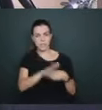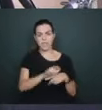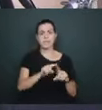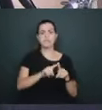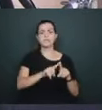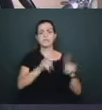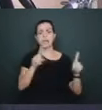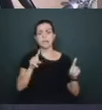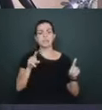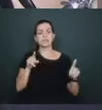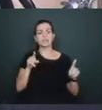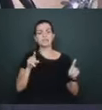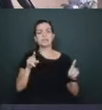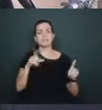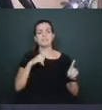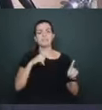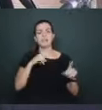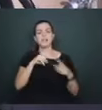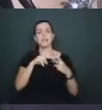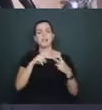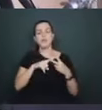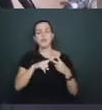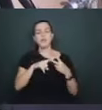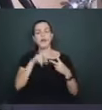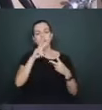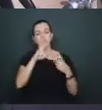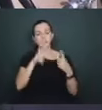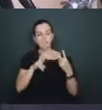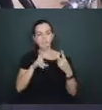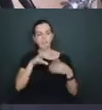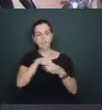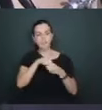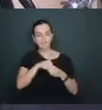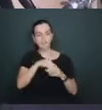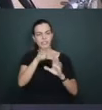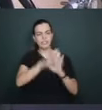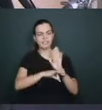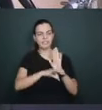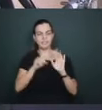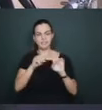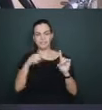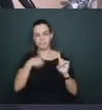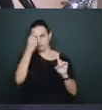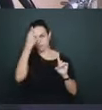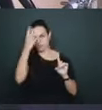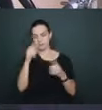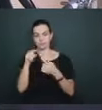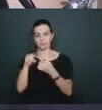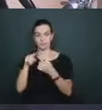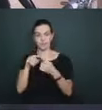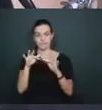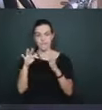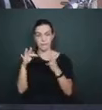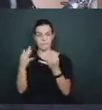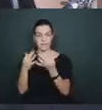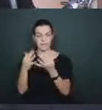para a família, tem duas citações, até eu não vou lembrar no parecer, a família oficial e uma família que seria cuidadora